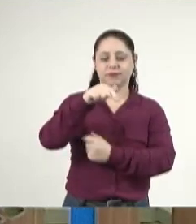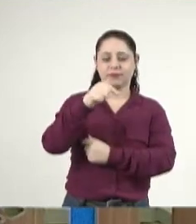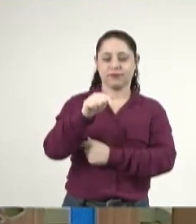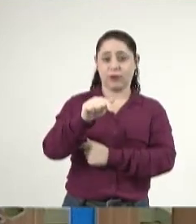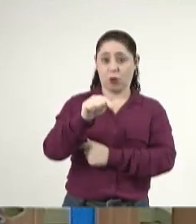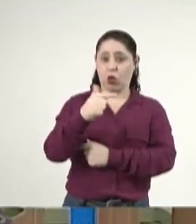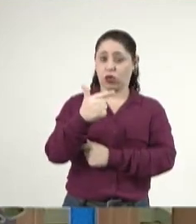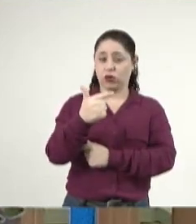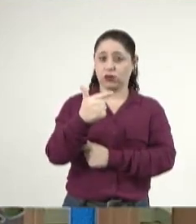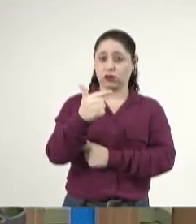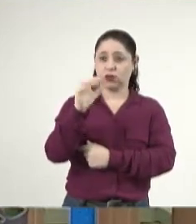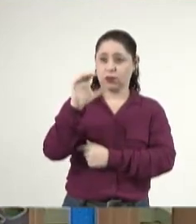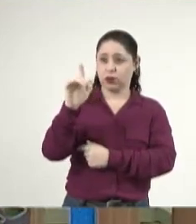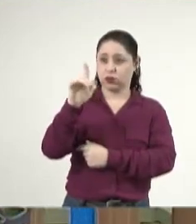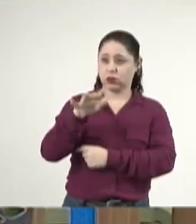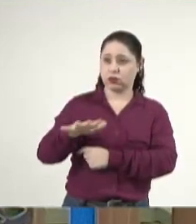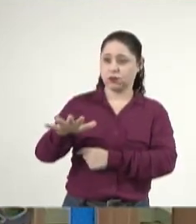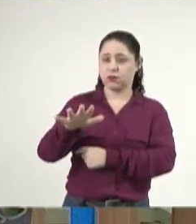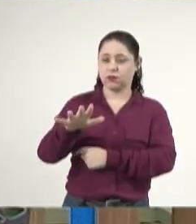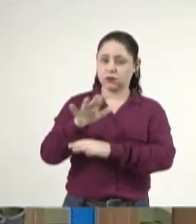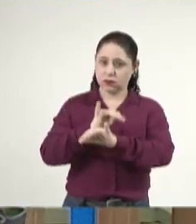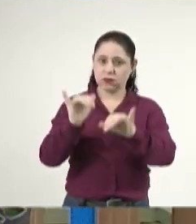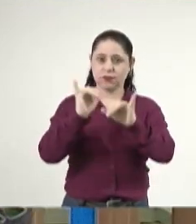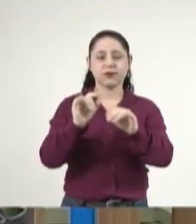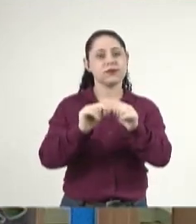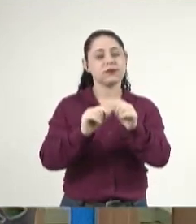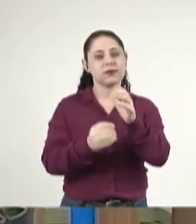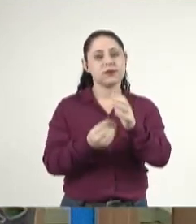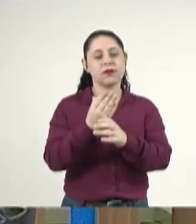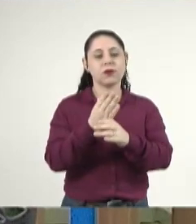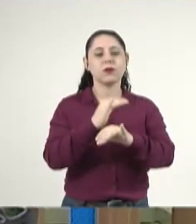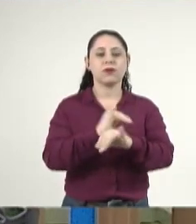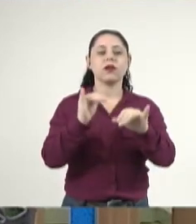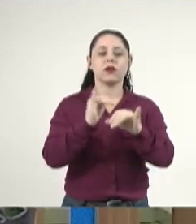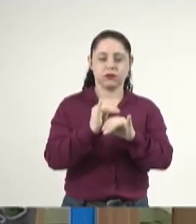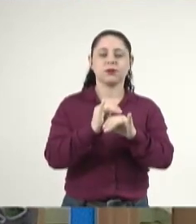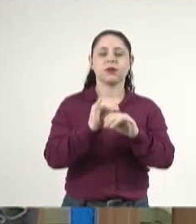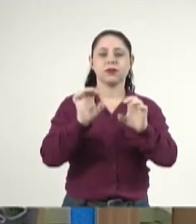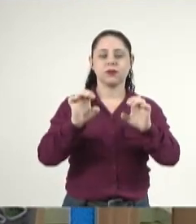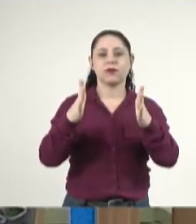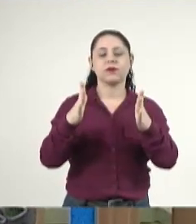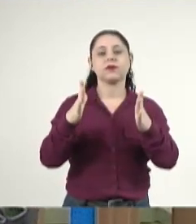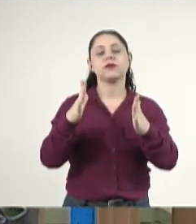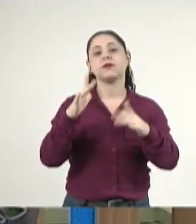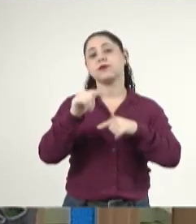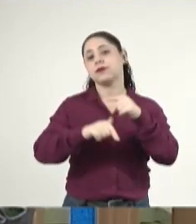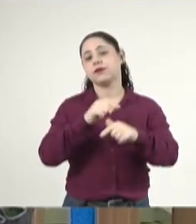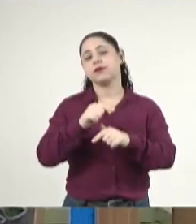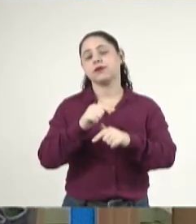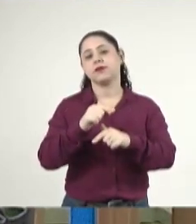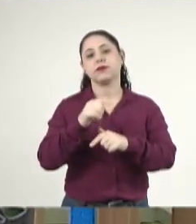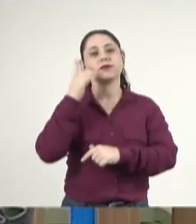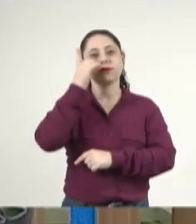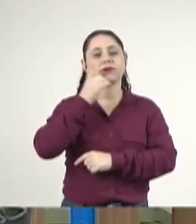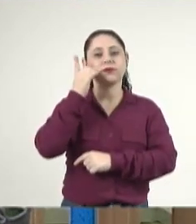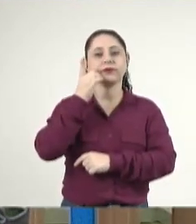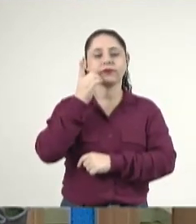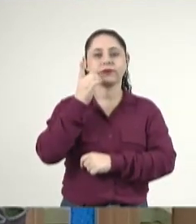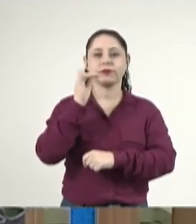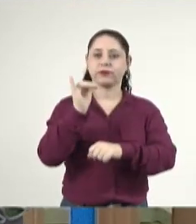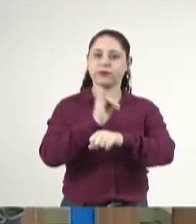Campo Grande região, mas também os conteúdos produzidos por aqui, a transmissão dos eventos das ações parlamentares lá no nosso canal do YouTube, o